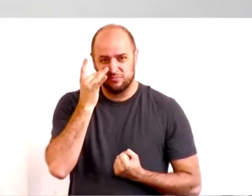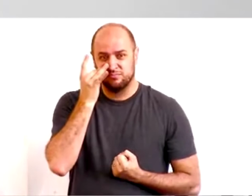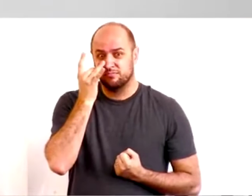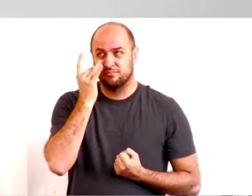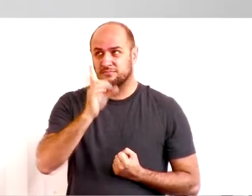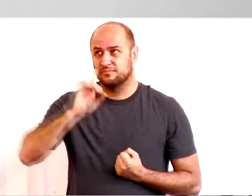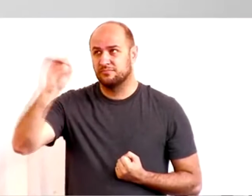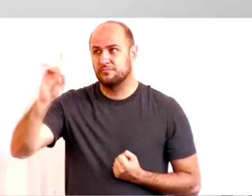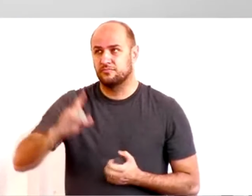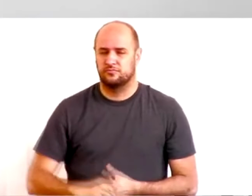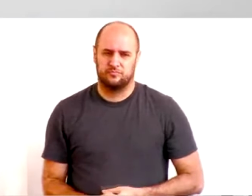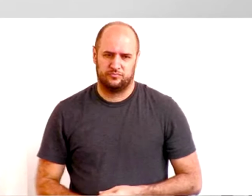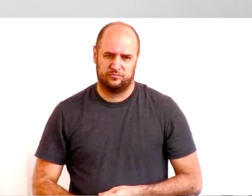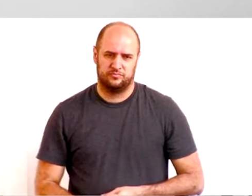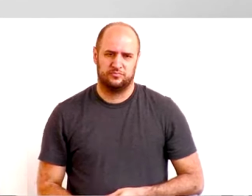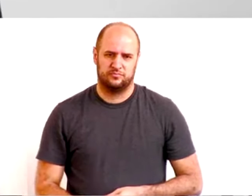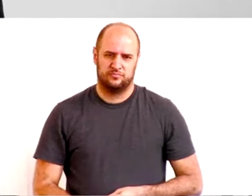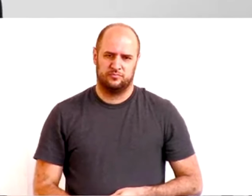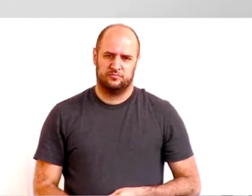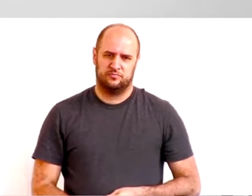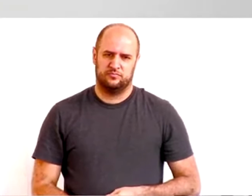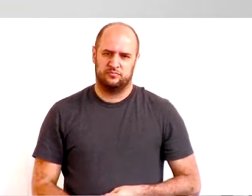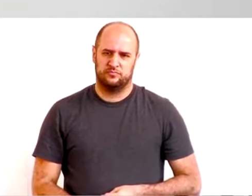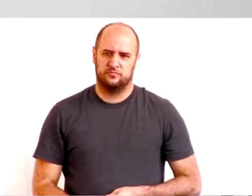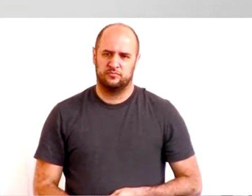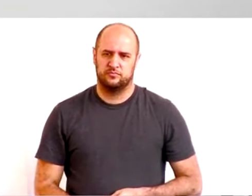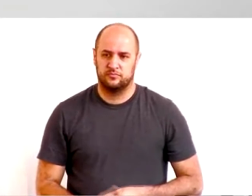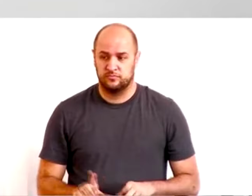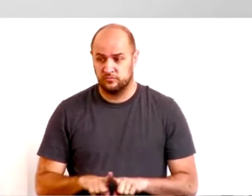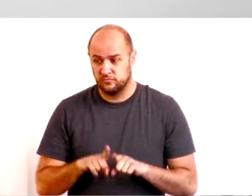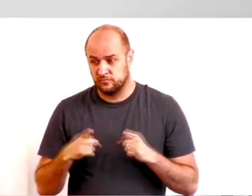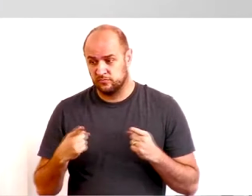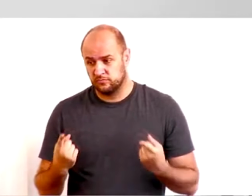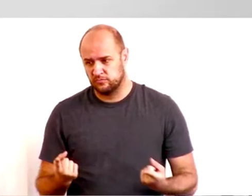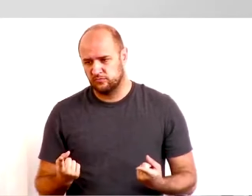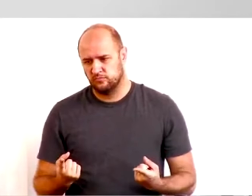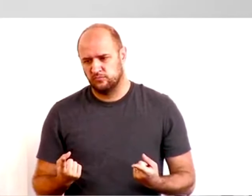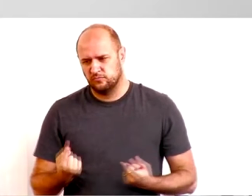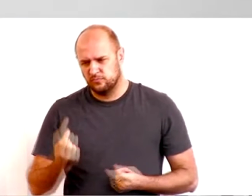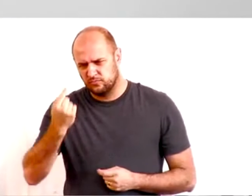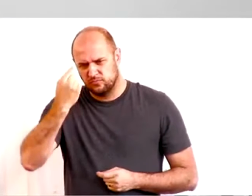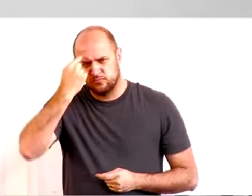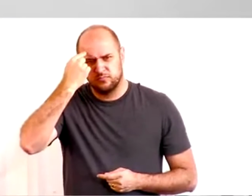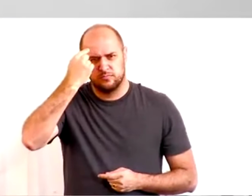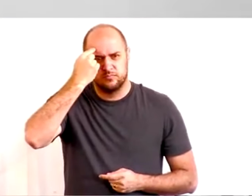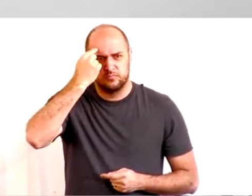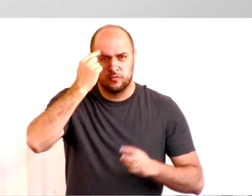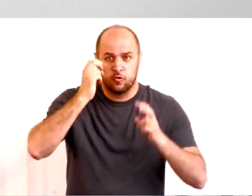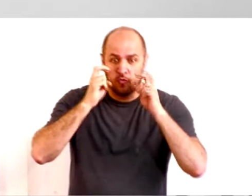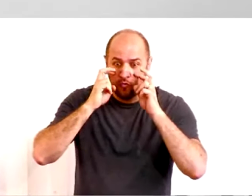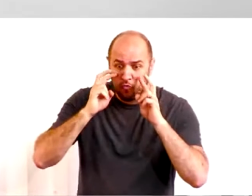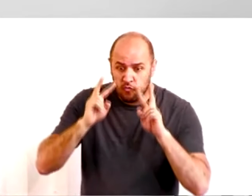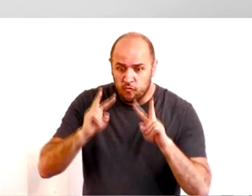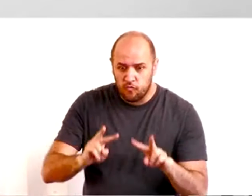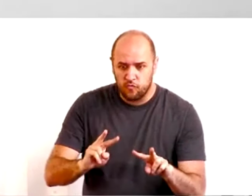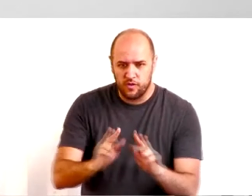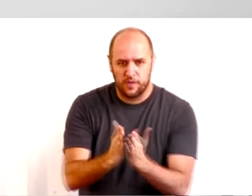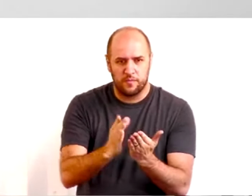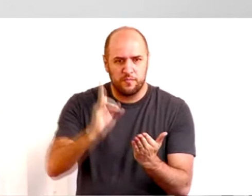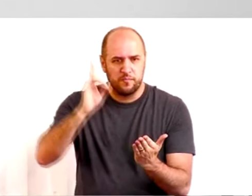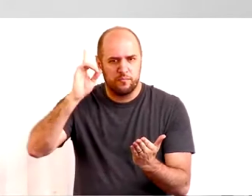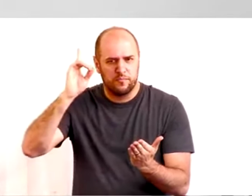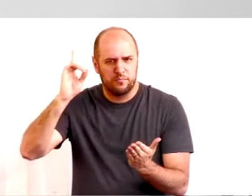de Deus. Portanto, pensemos de que ver na Escritura